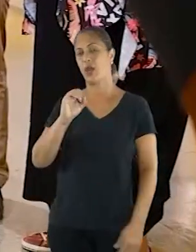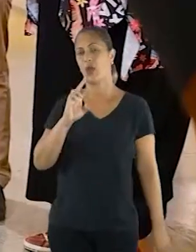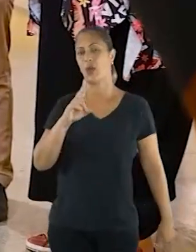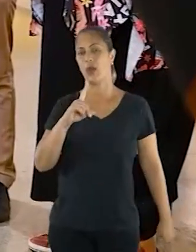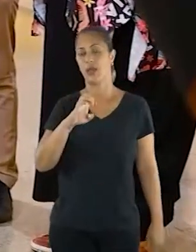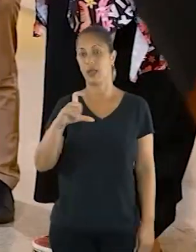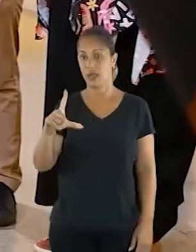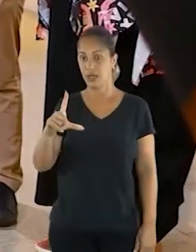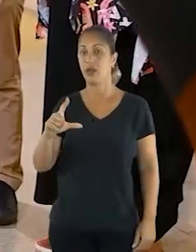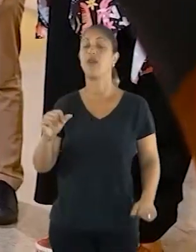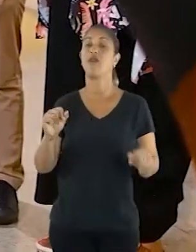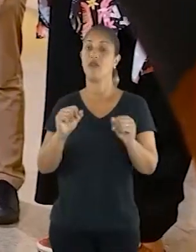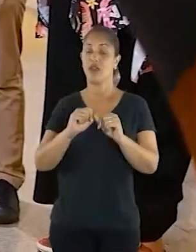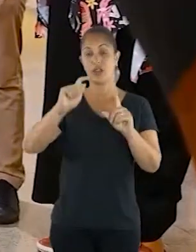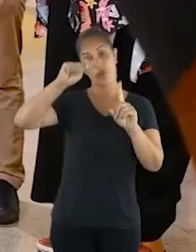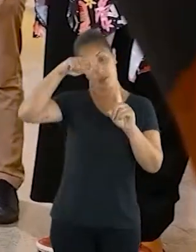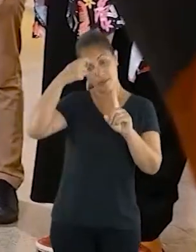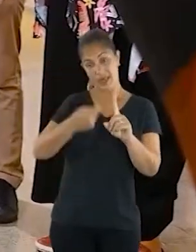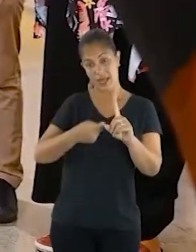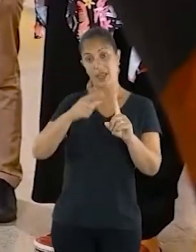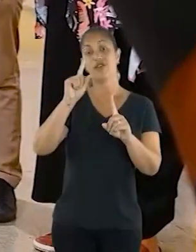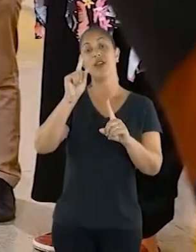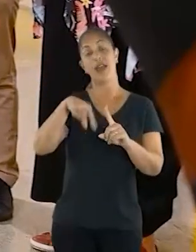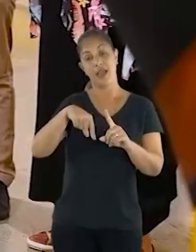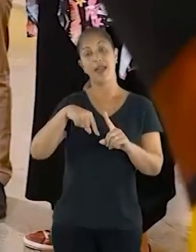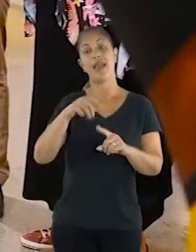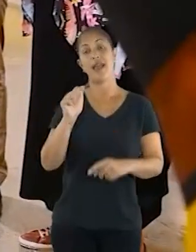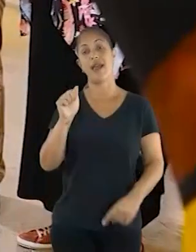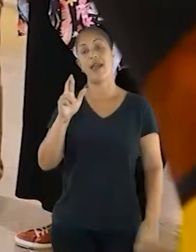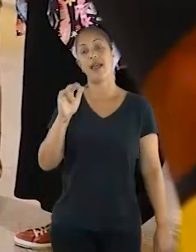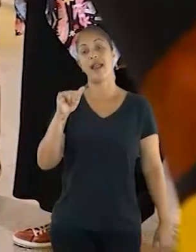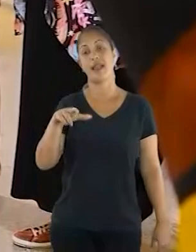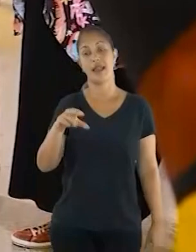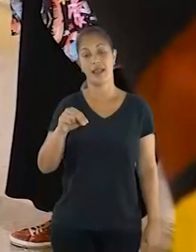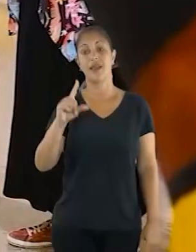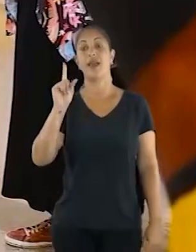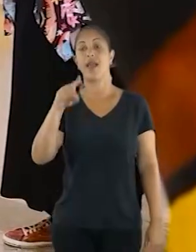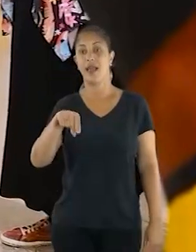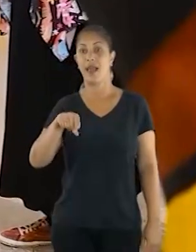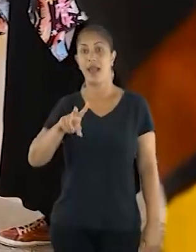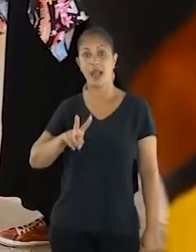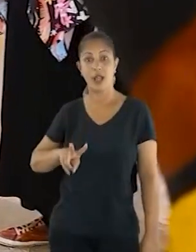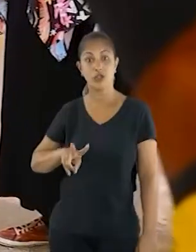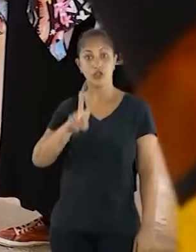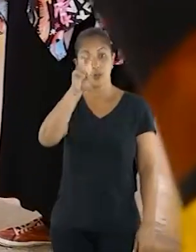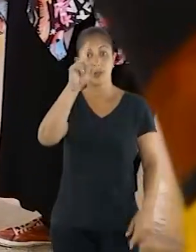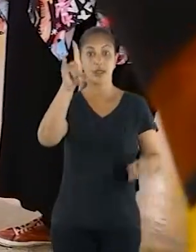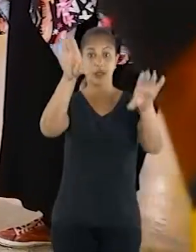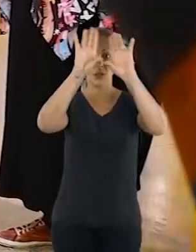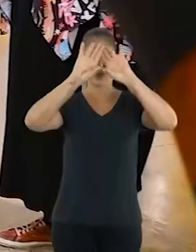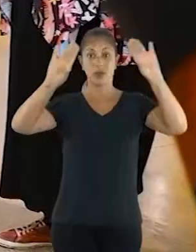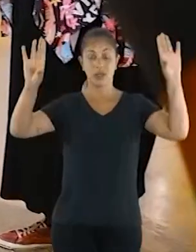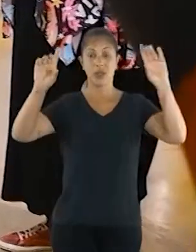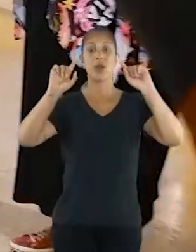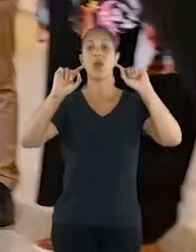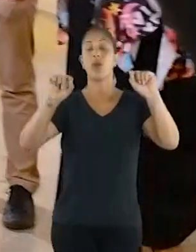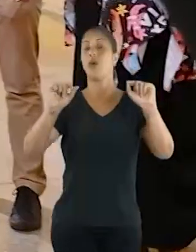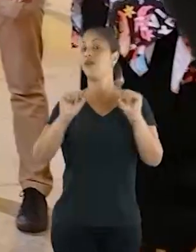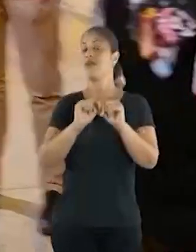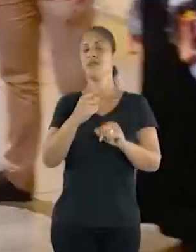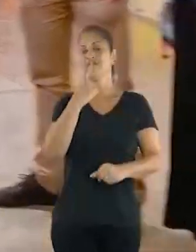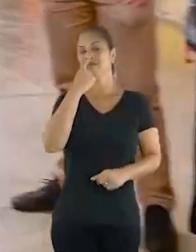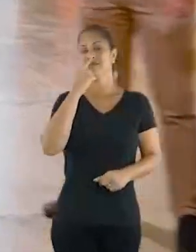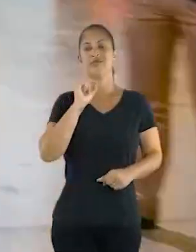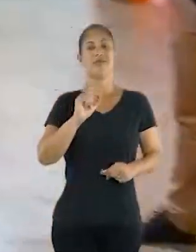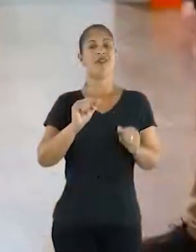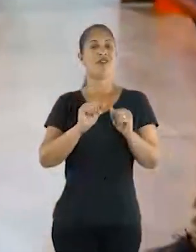que foram feitos em homenagem a Ariano. E um deles é a subida de Ariano no céu, que nos